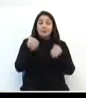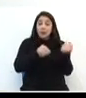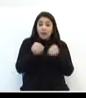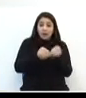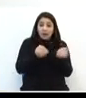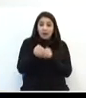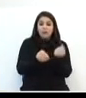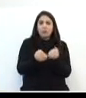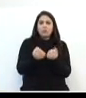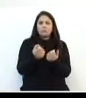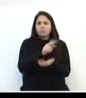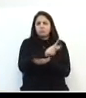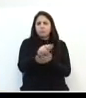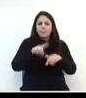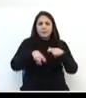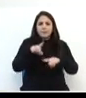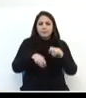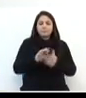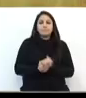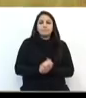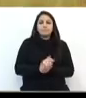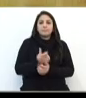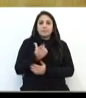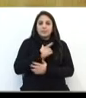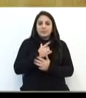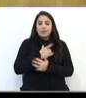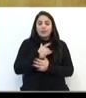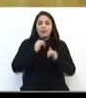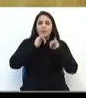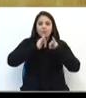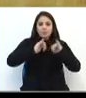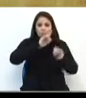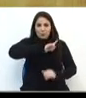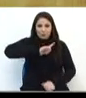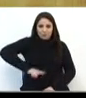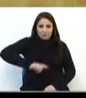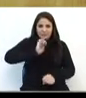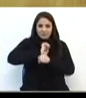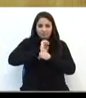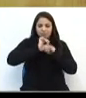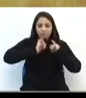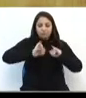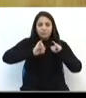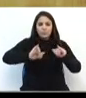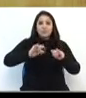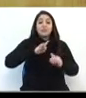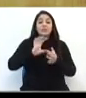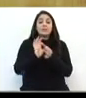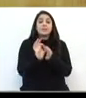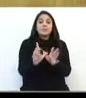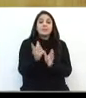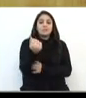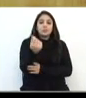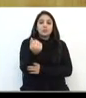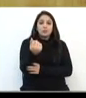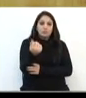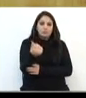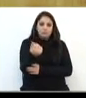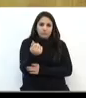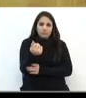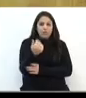outros equipamentos, né? Houve o anúncio por parte do governo do Estado da liberação de